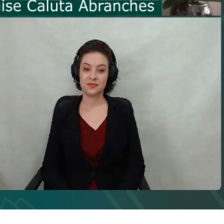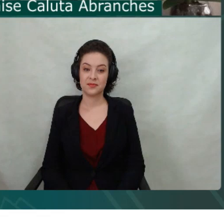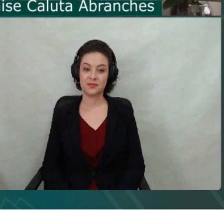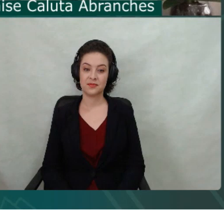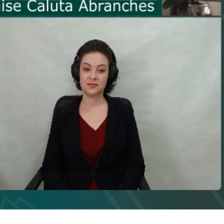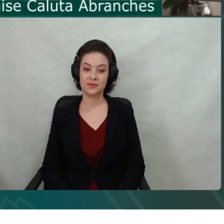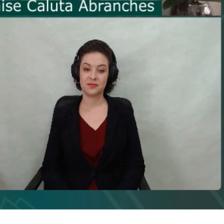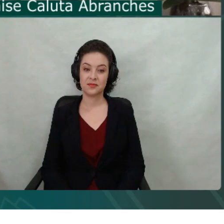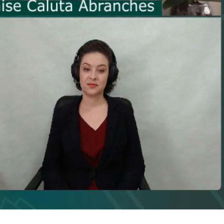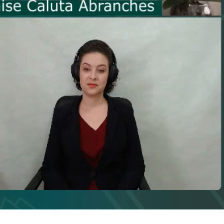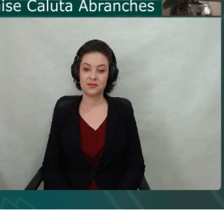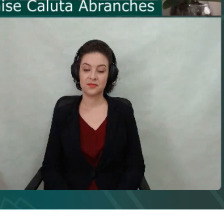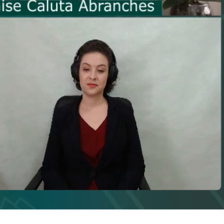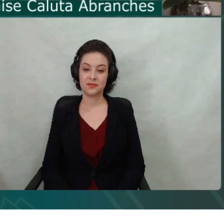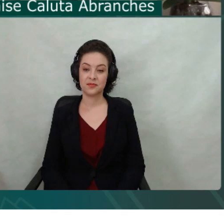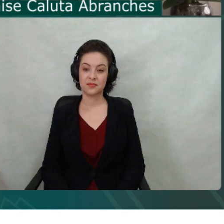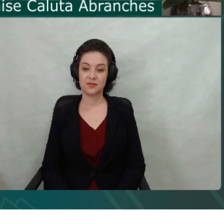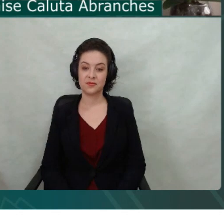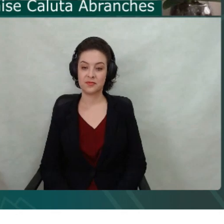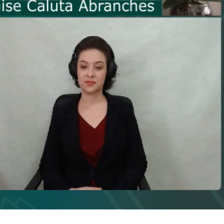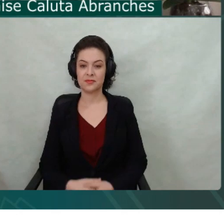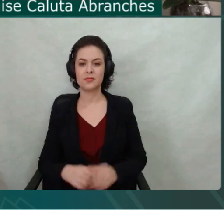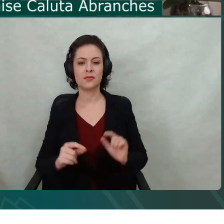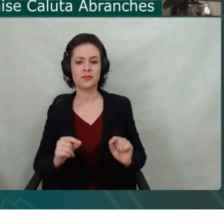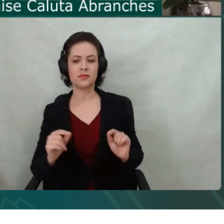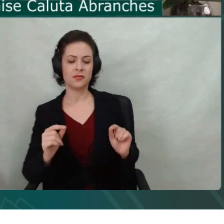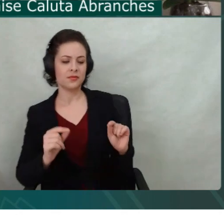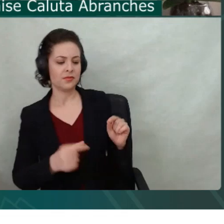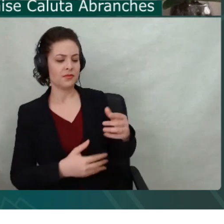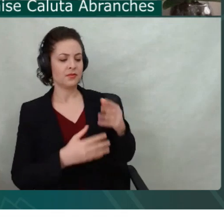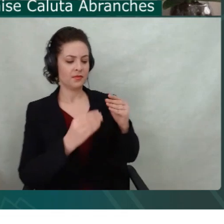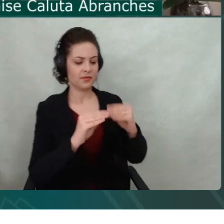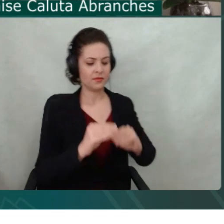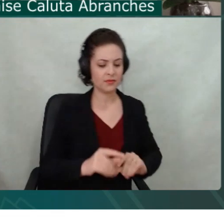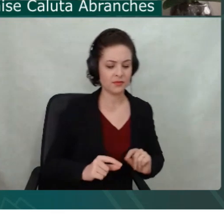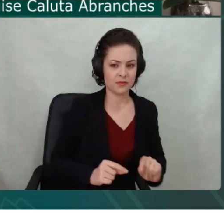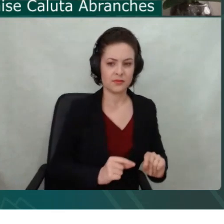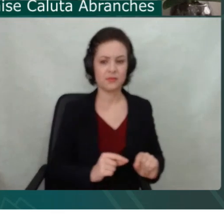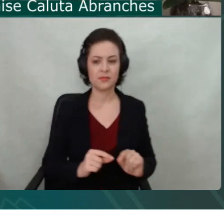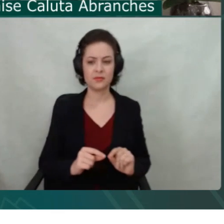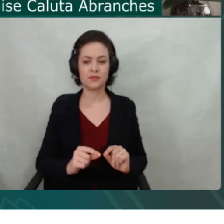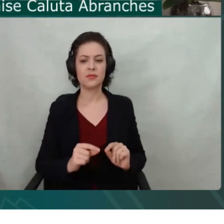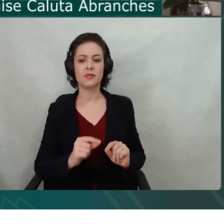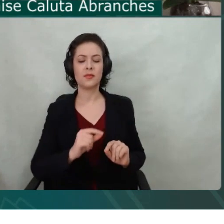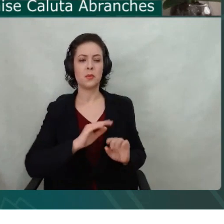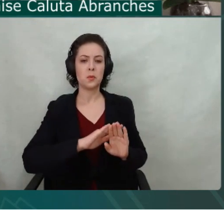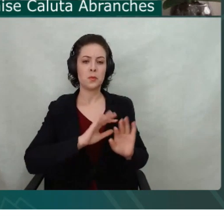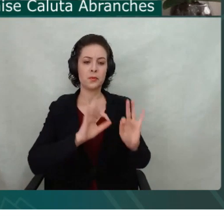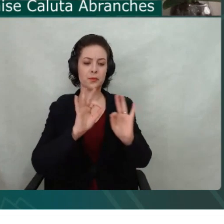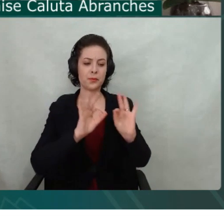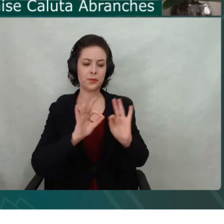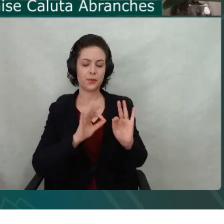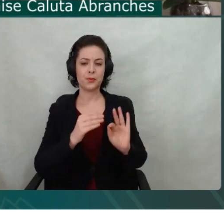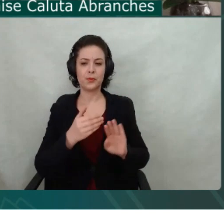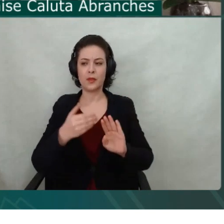colocaram aqui que, diante dos dados preliminares, temos algum dado que possa ser apresentado sobre